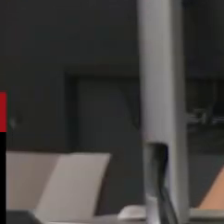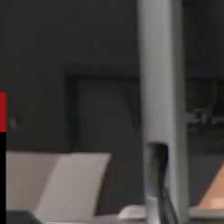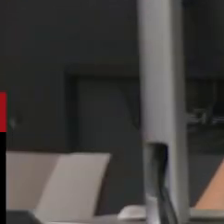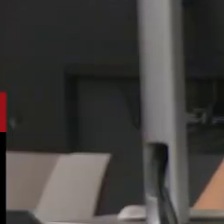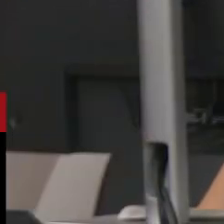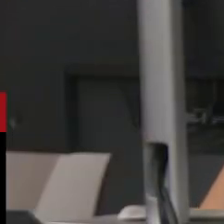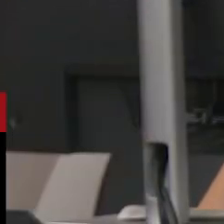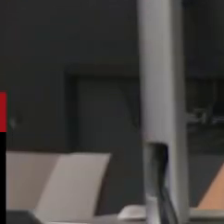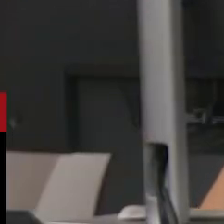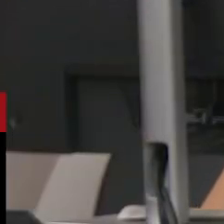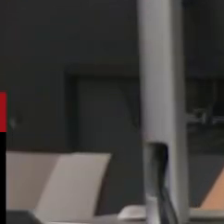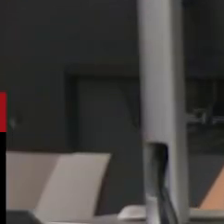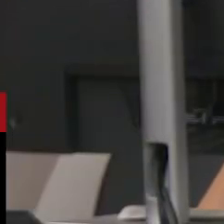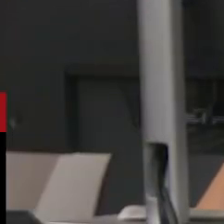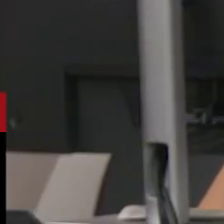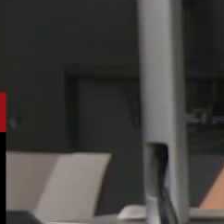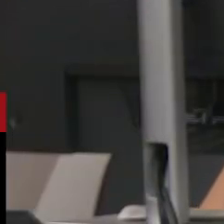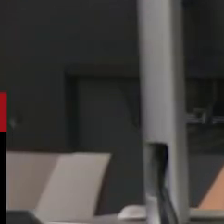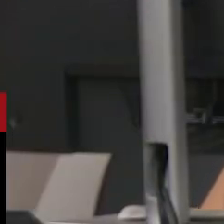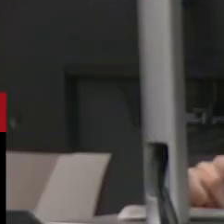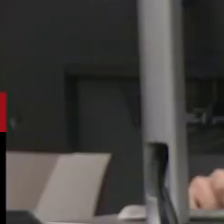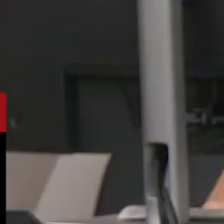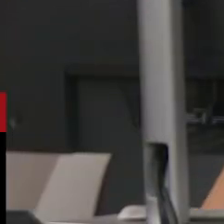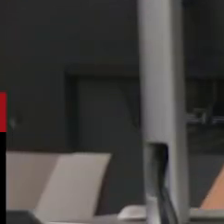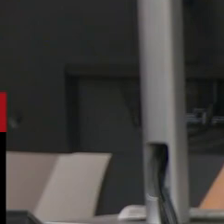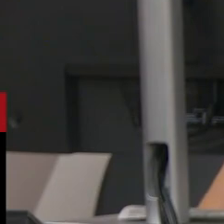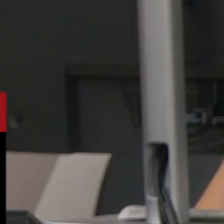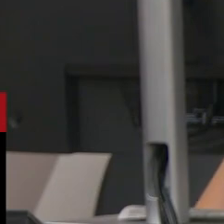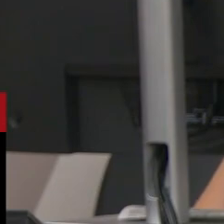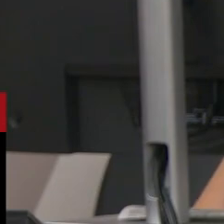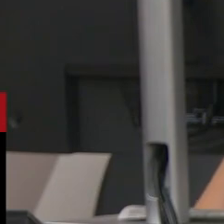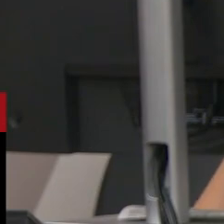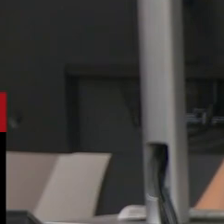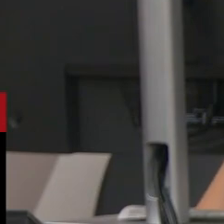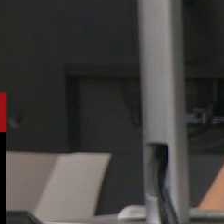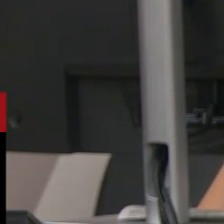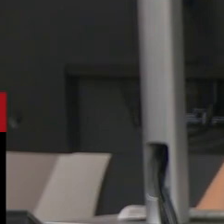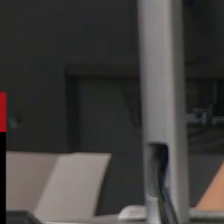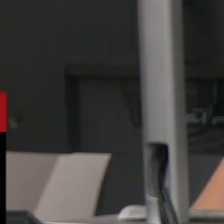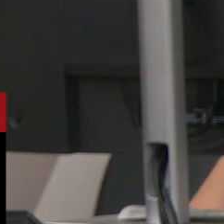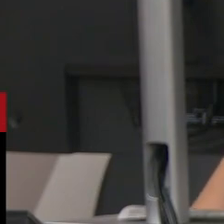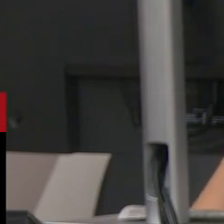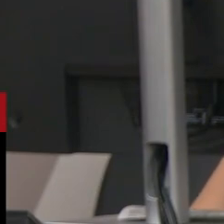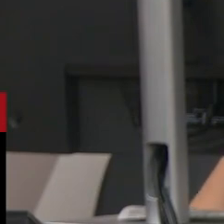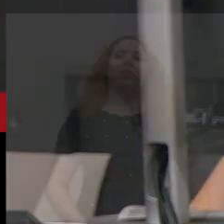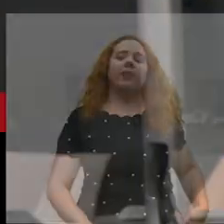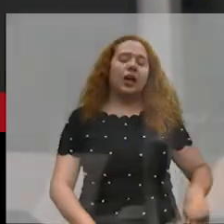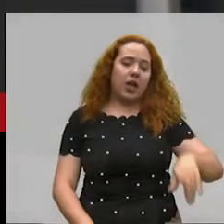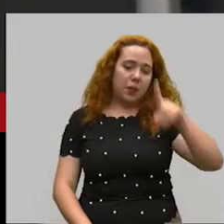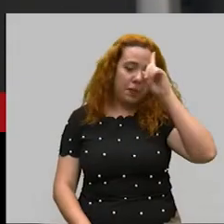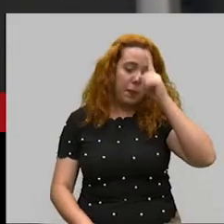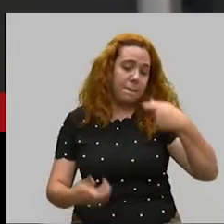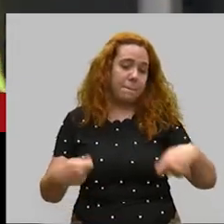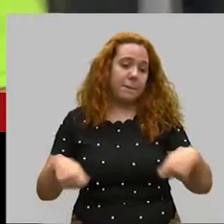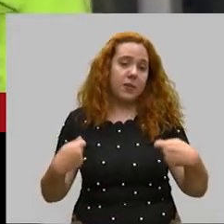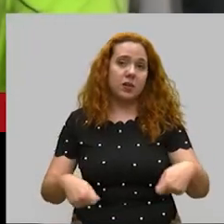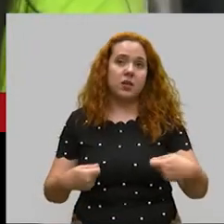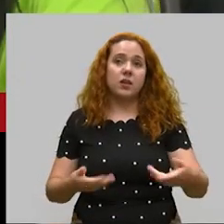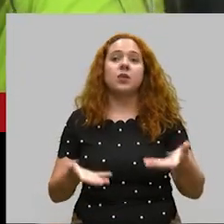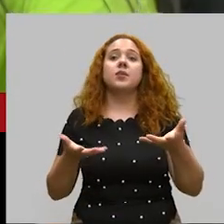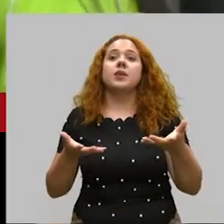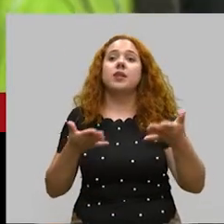lutando por uma coisa que o Governo deveria dar porque é uma obrigação deles então quero agradecer a presença de